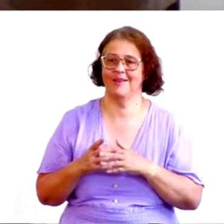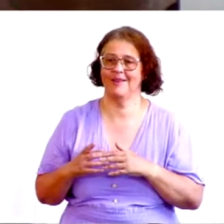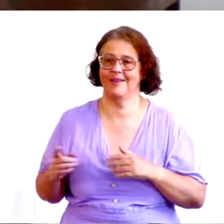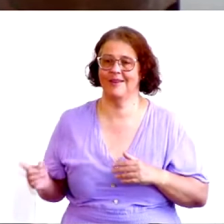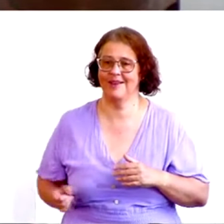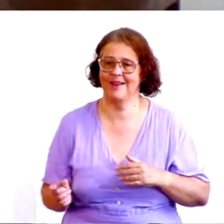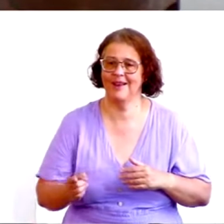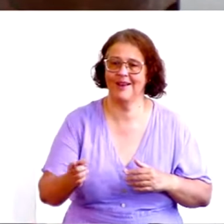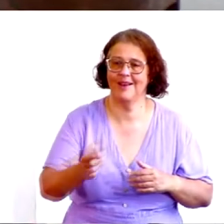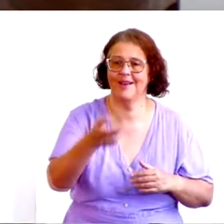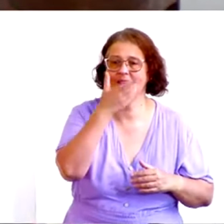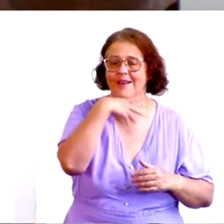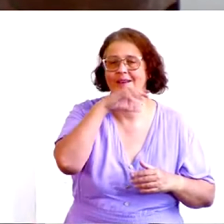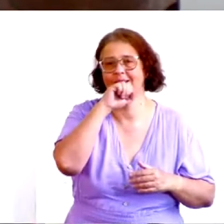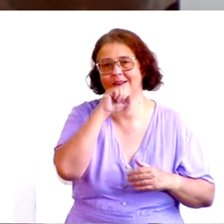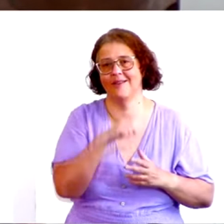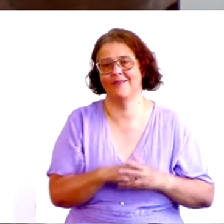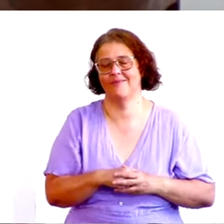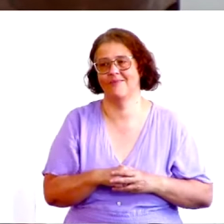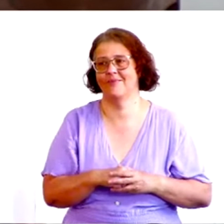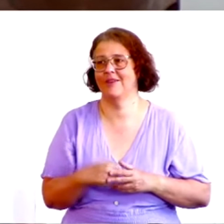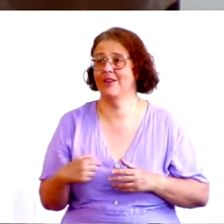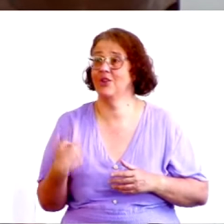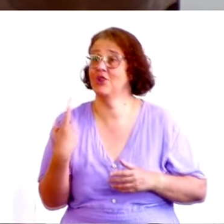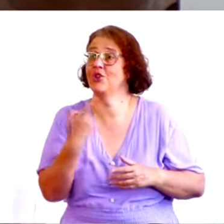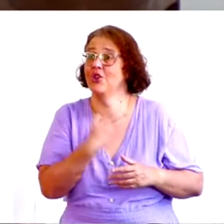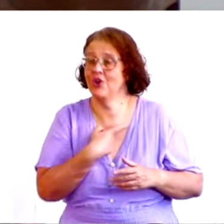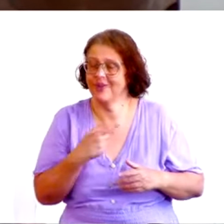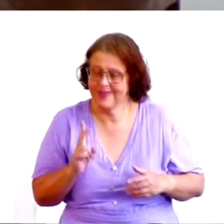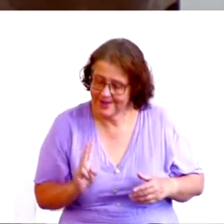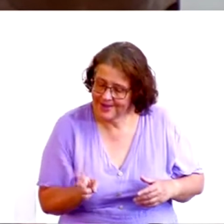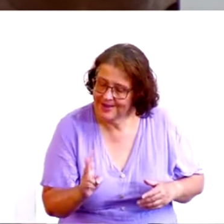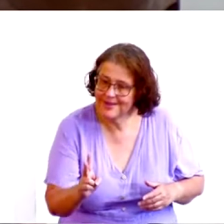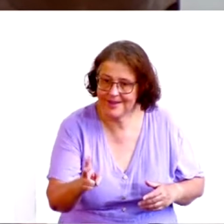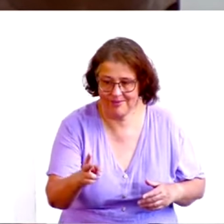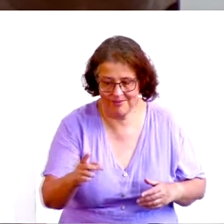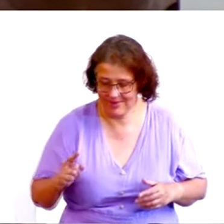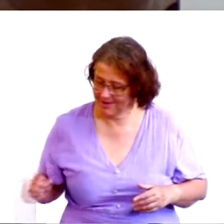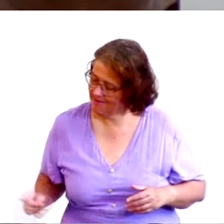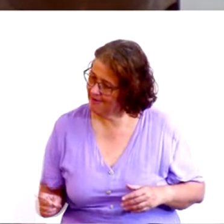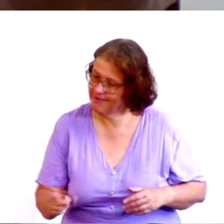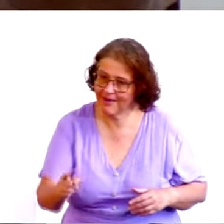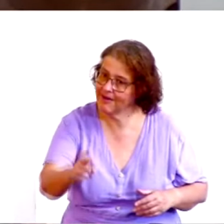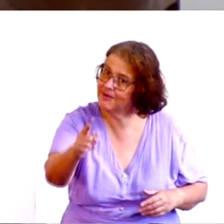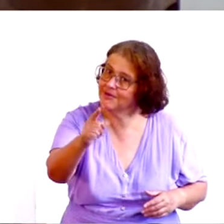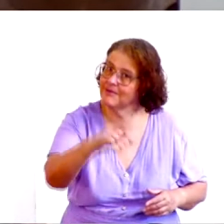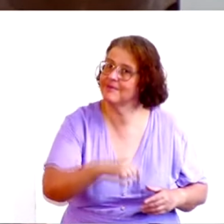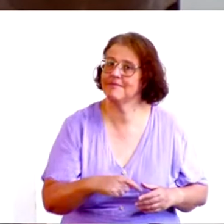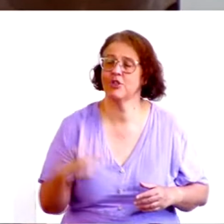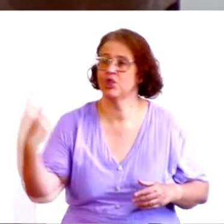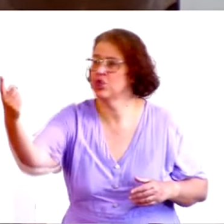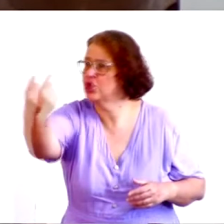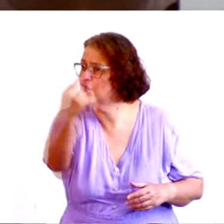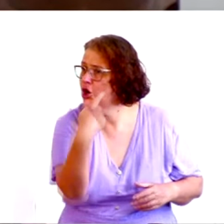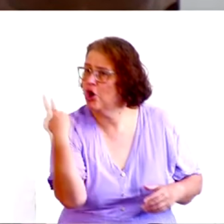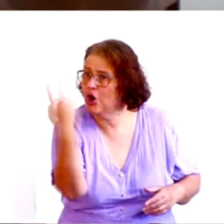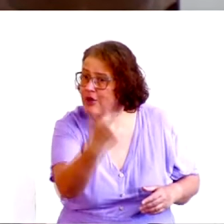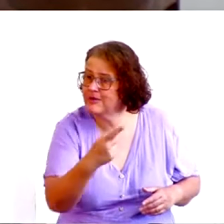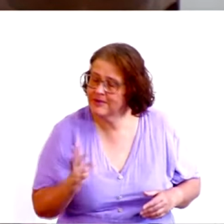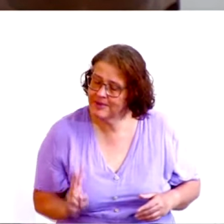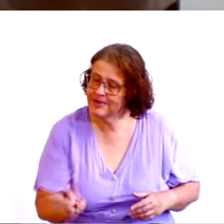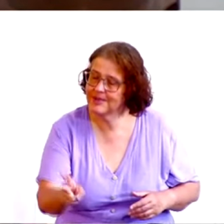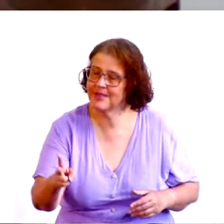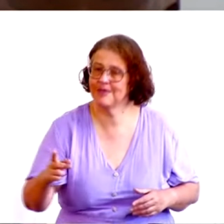nossa porta nós seremos de qualquer maneira eterna os meus irmãos A diferença é que nós seremos eternos